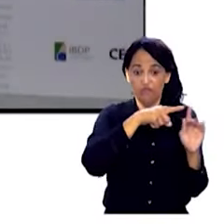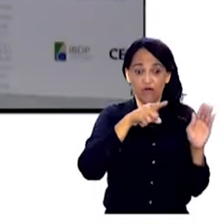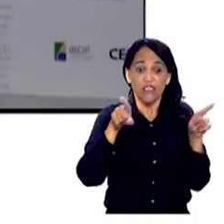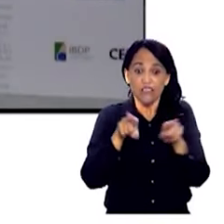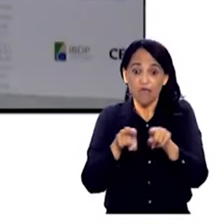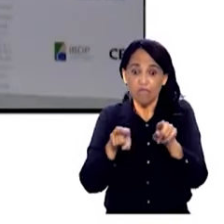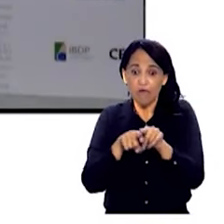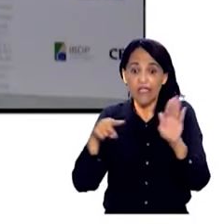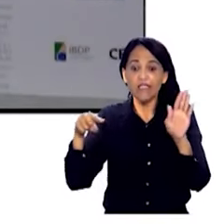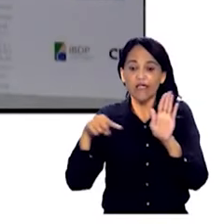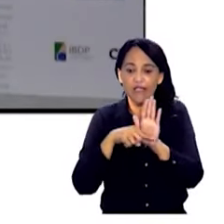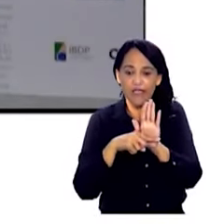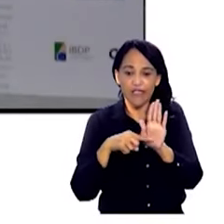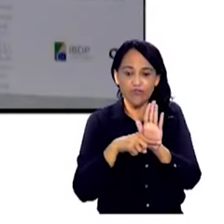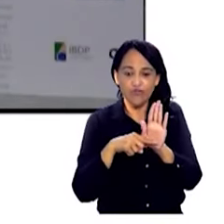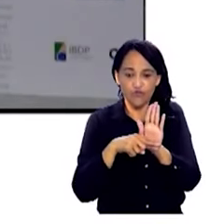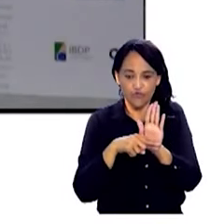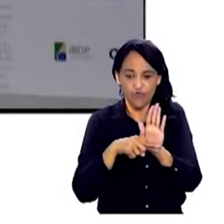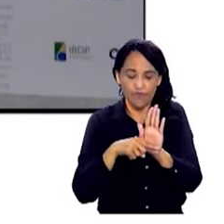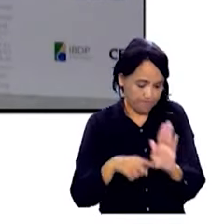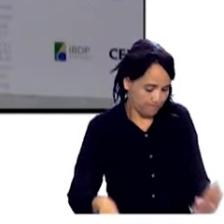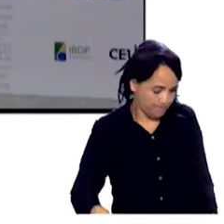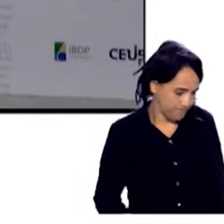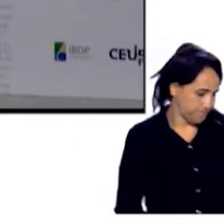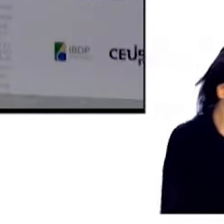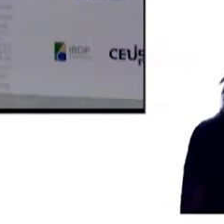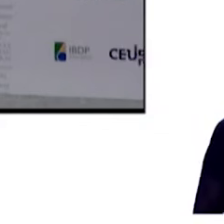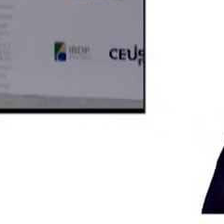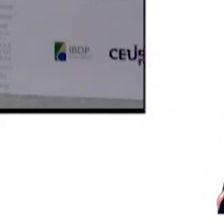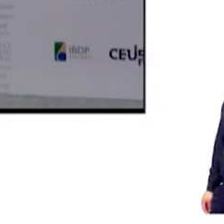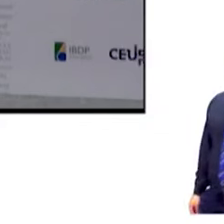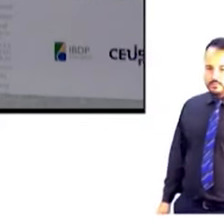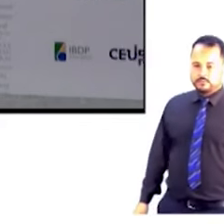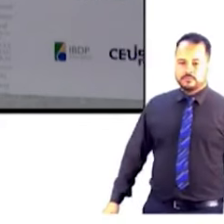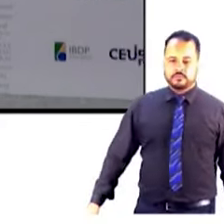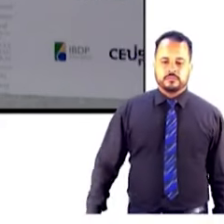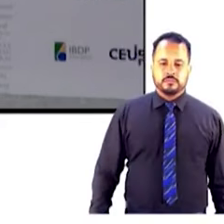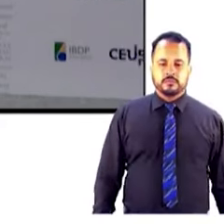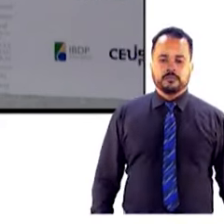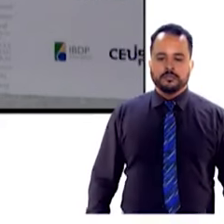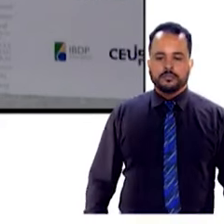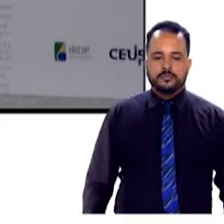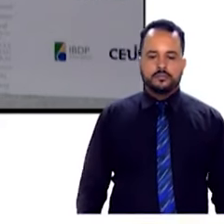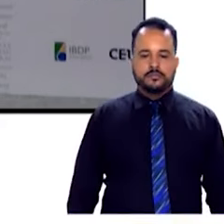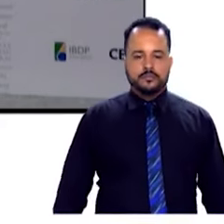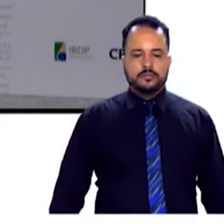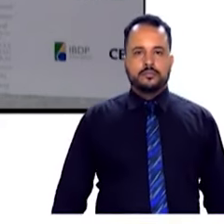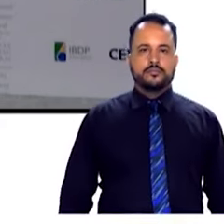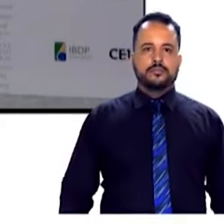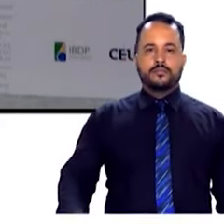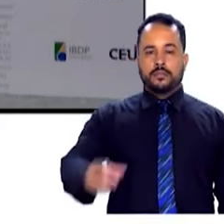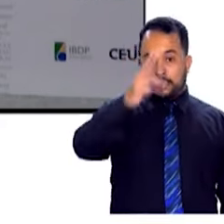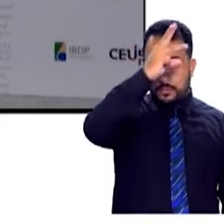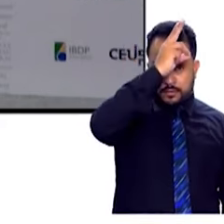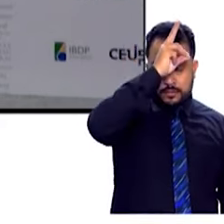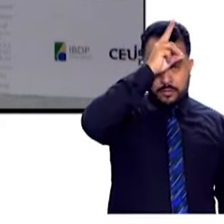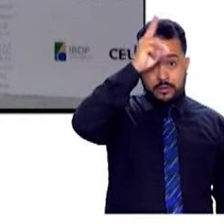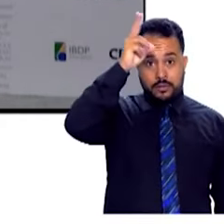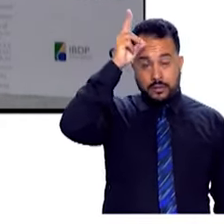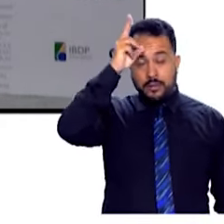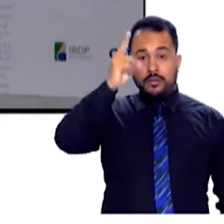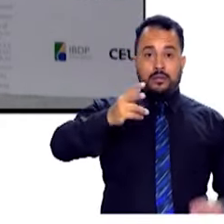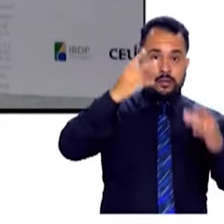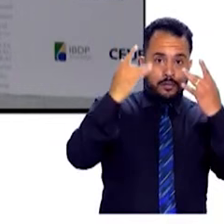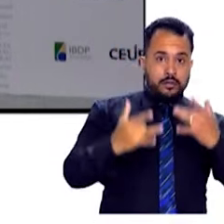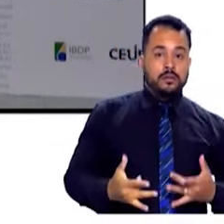repassar eh isso eh nessa nessa exposição eh o peru eh como já foi dito pelo Professor